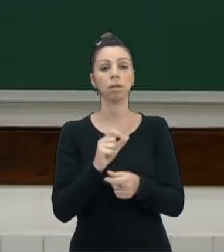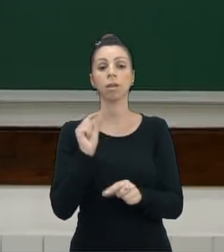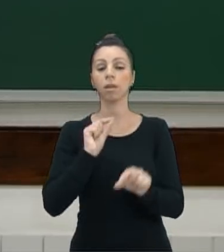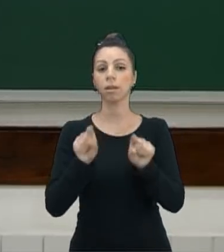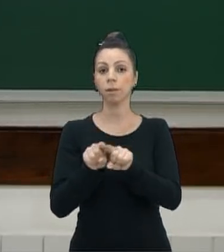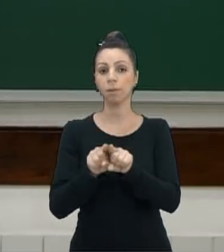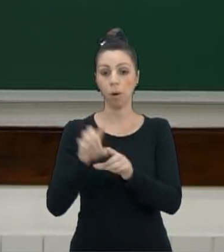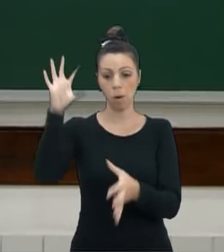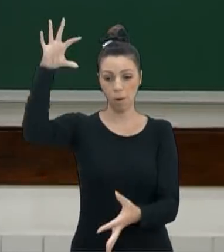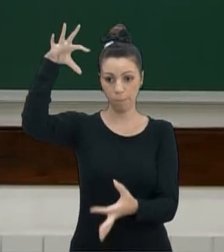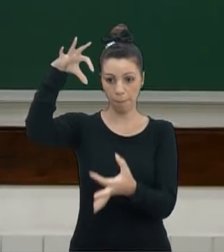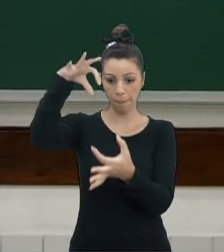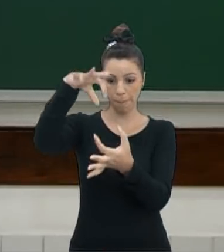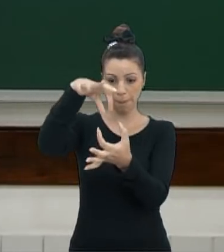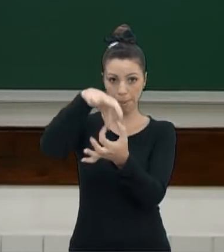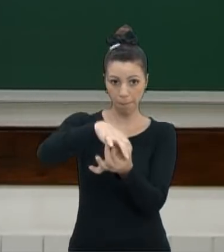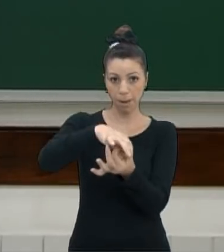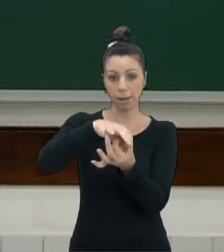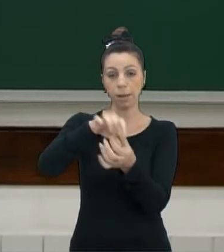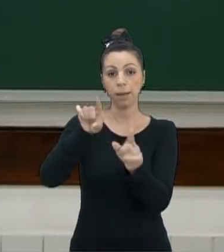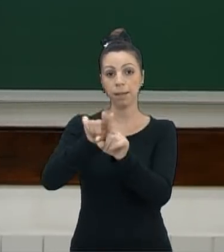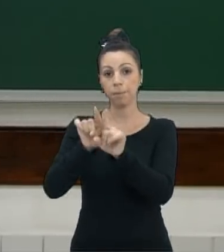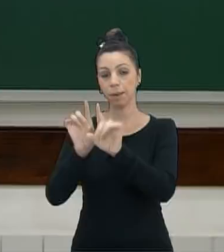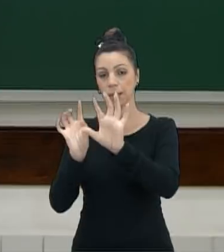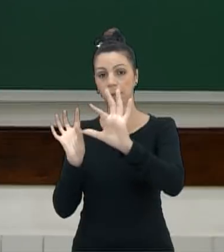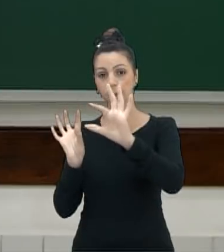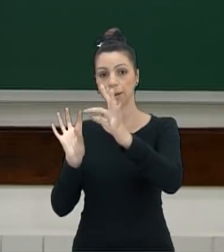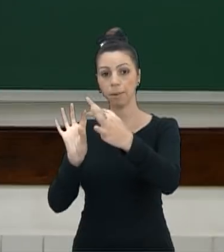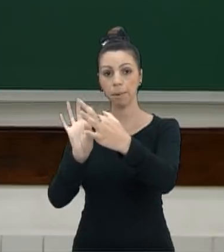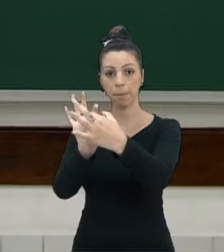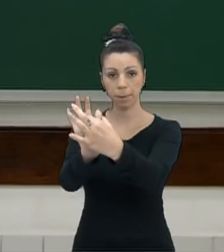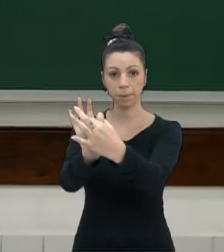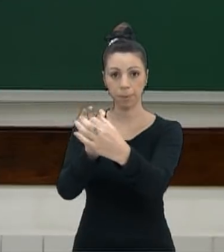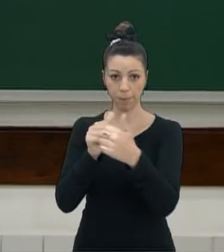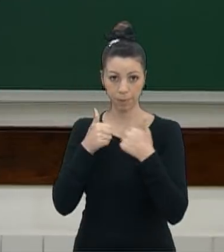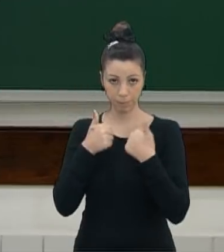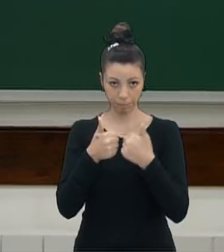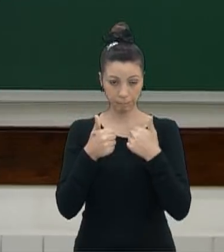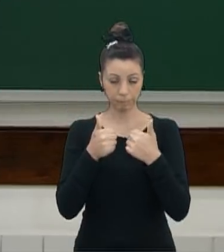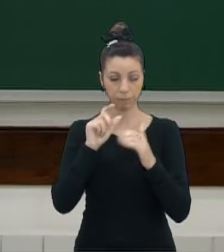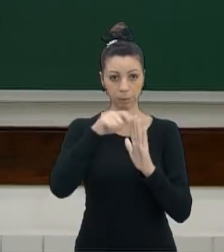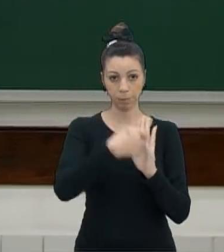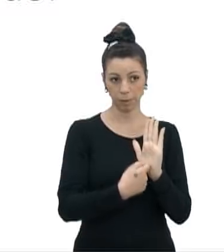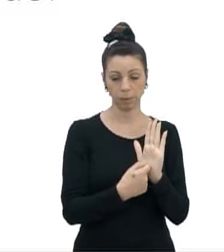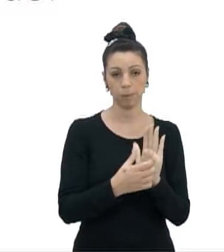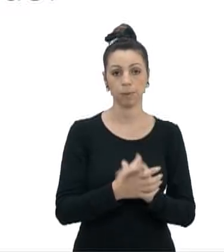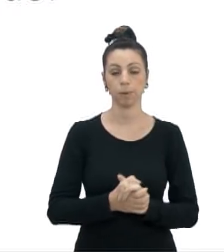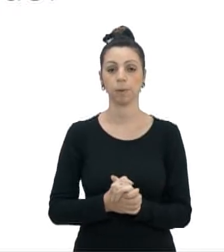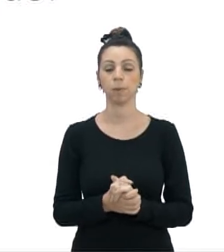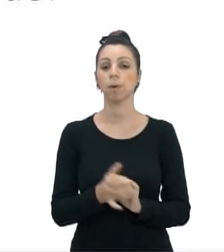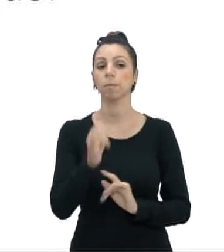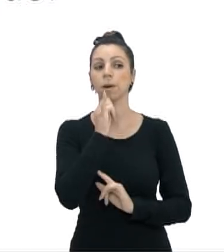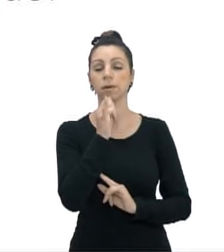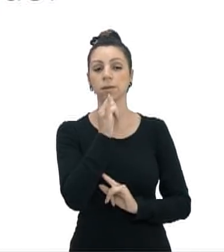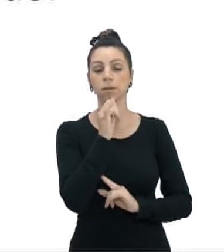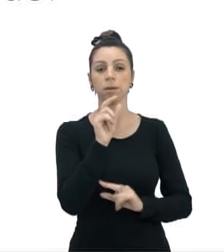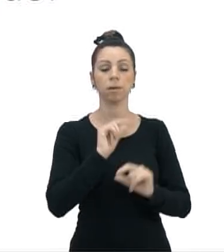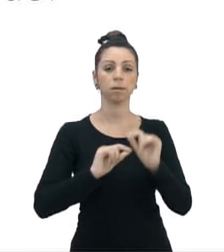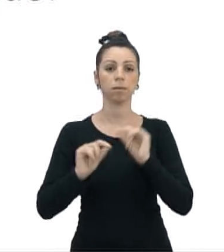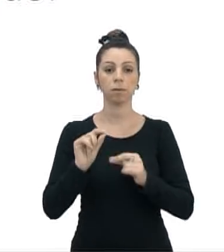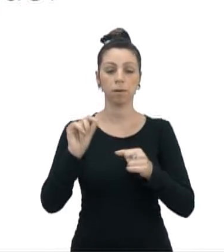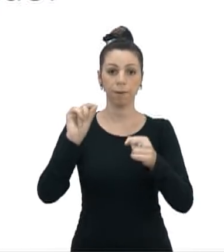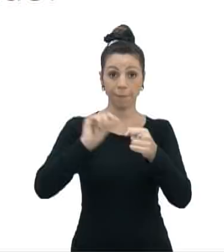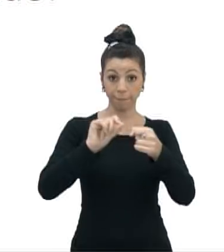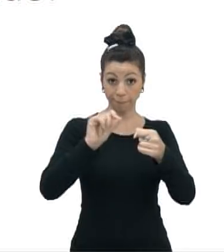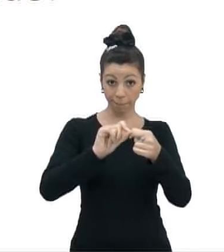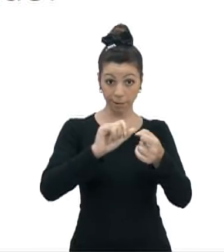coesão, porque você vai ligando as partes. Então, observe aqui, ó. Olha só o exemplo. Então, se eu digo assim, faça